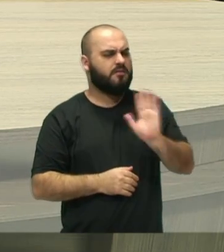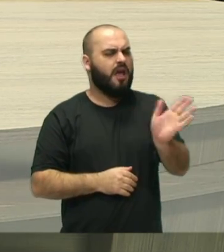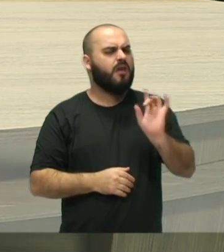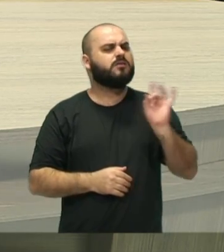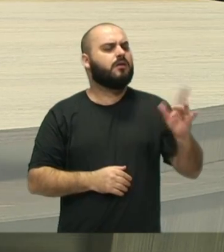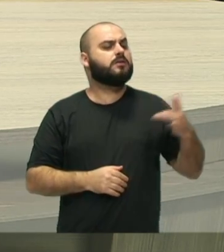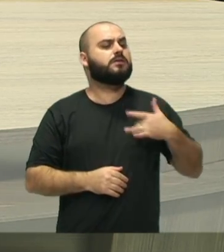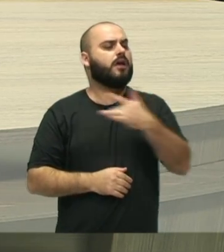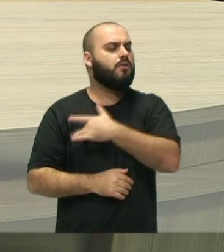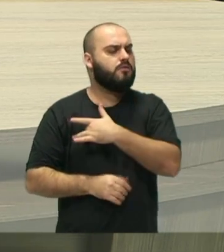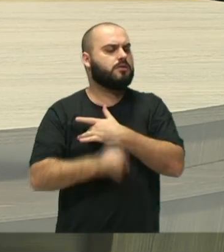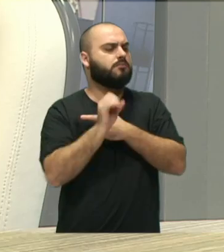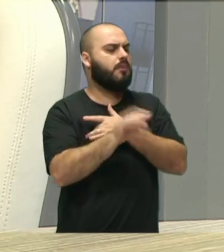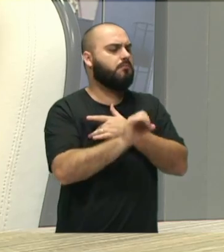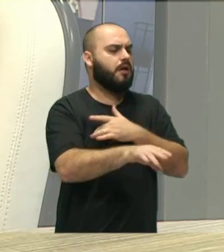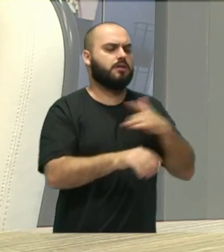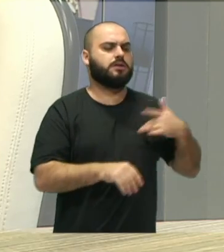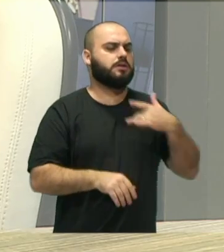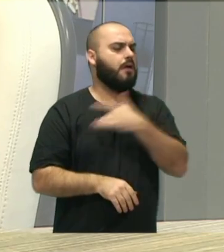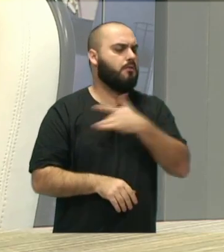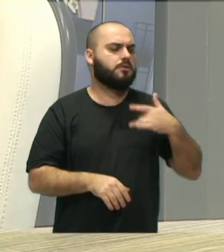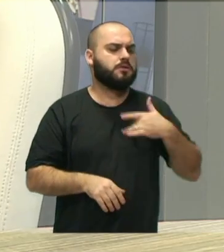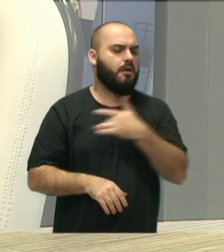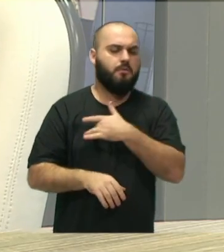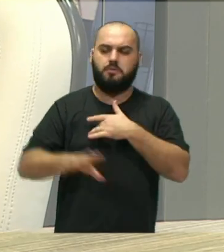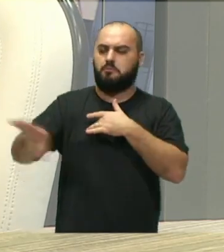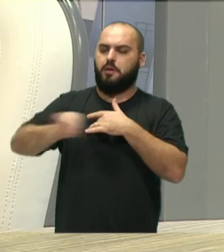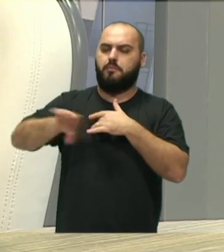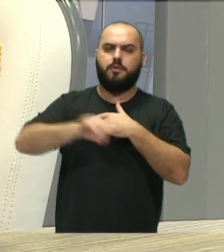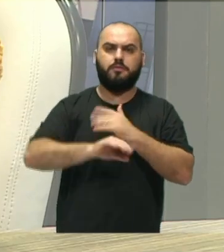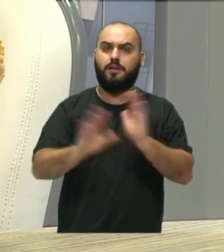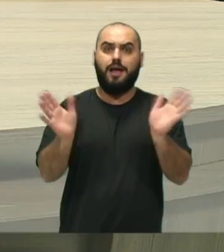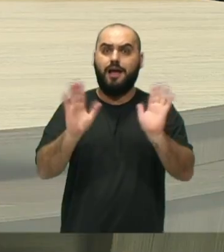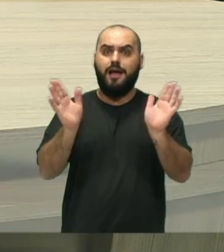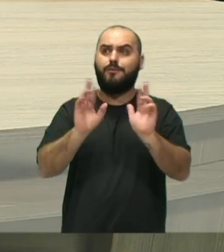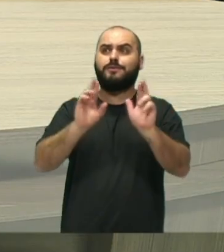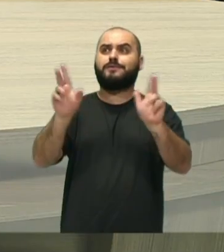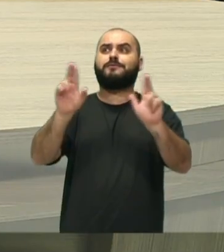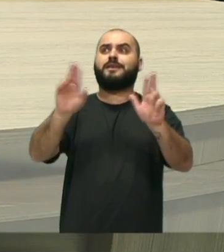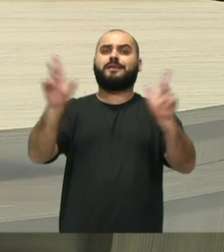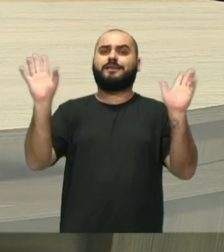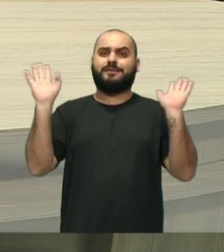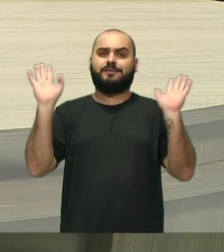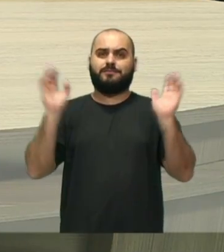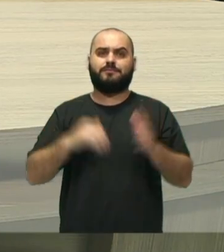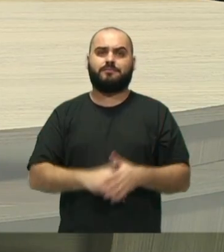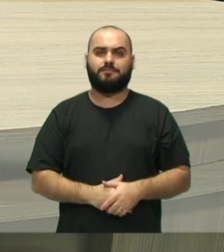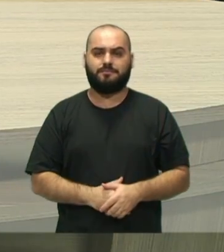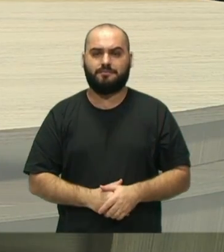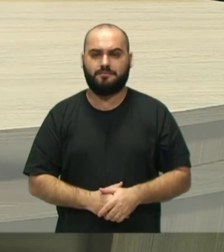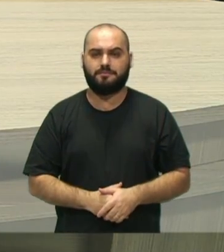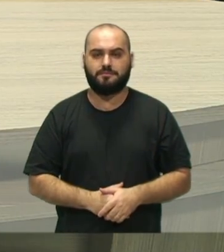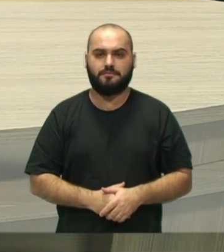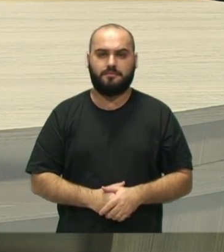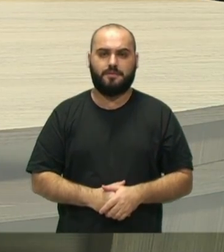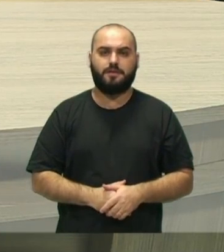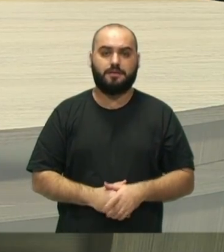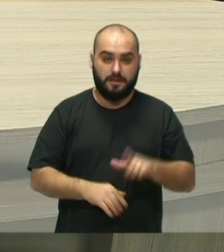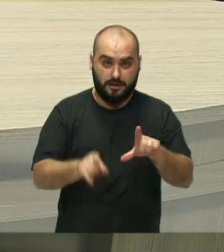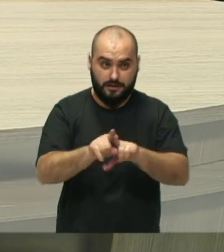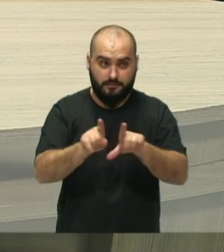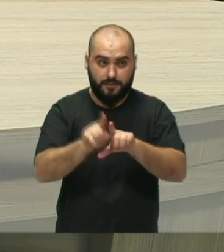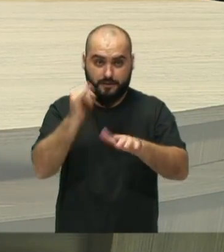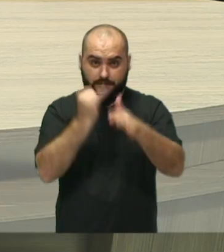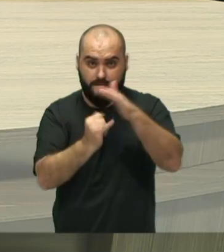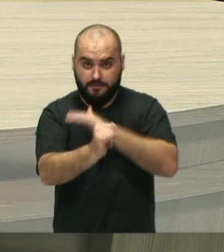tirar dinheiro da saúde, mas não é, são coisas diferentes. Também é investimento